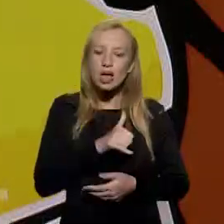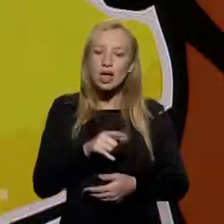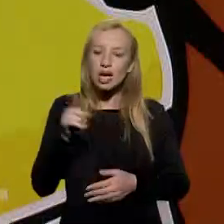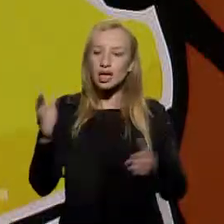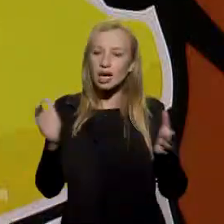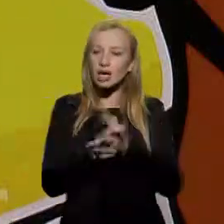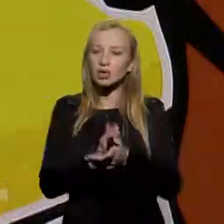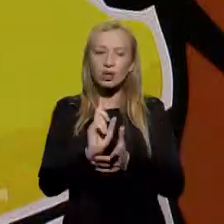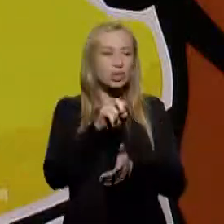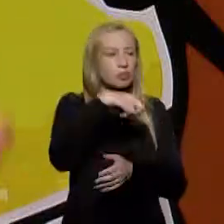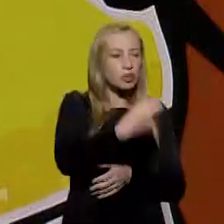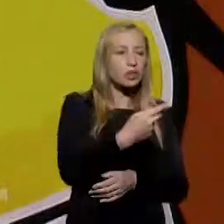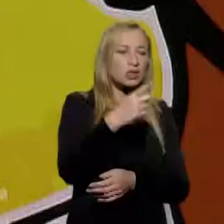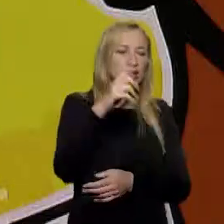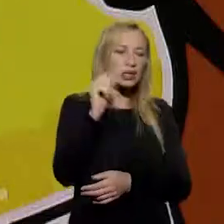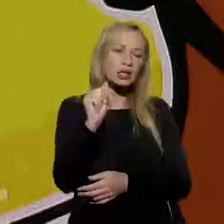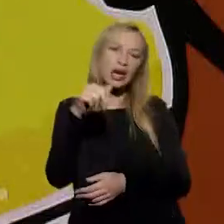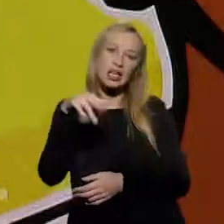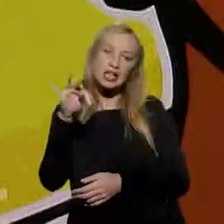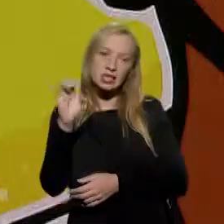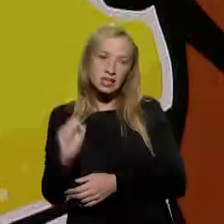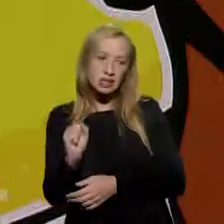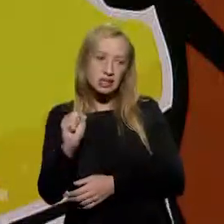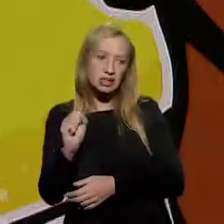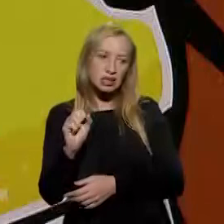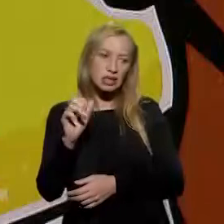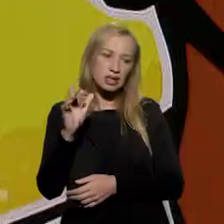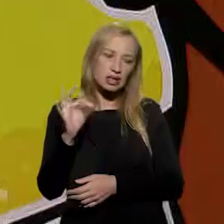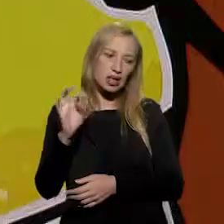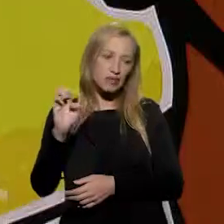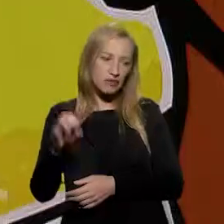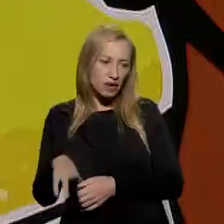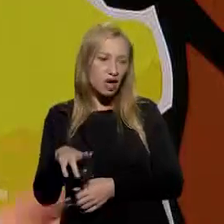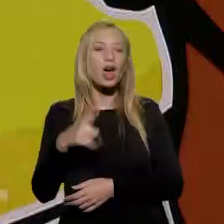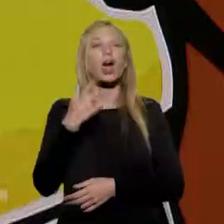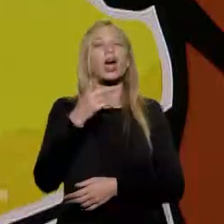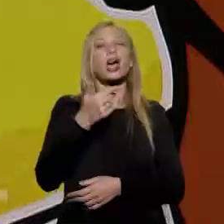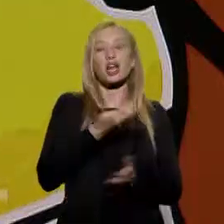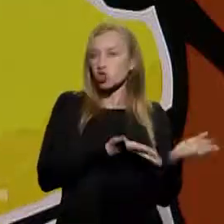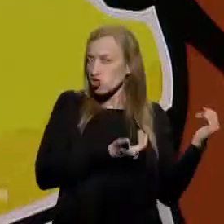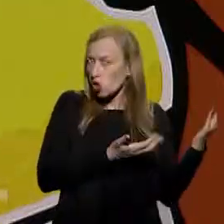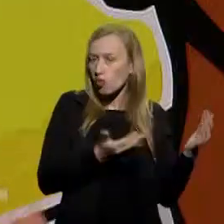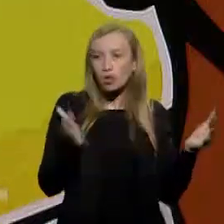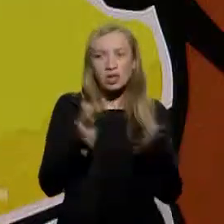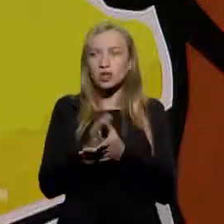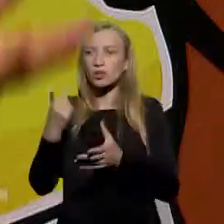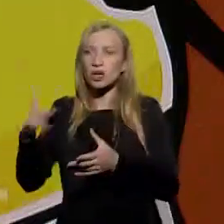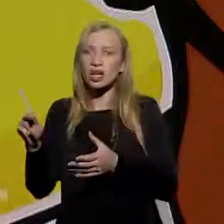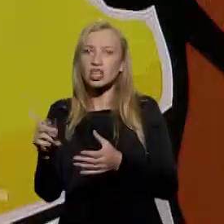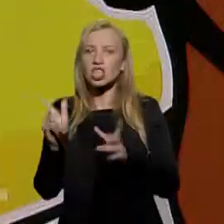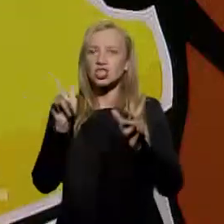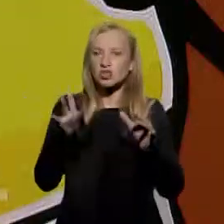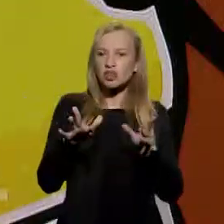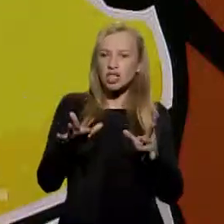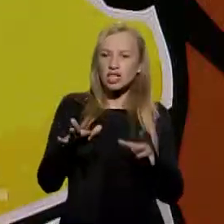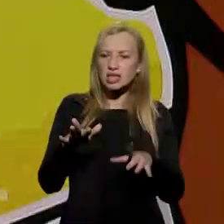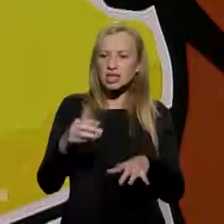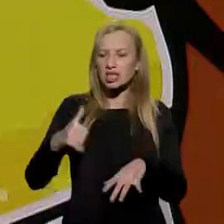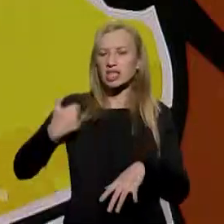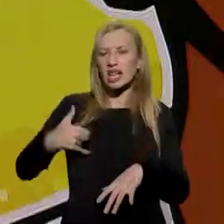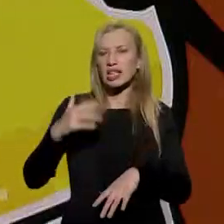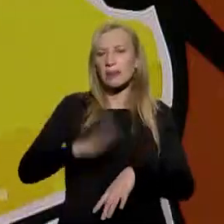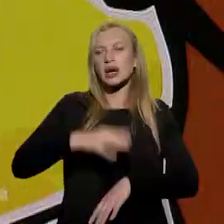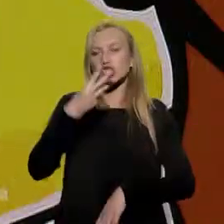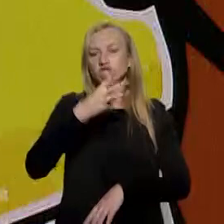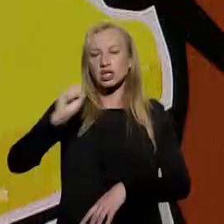ele se casou depois quando a gente ter fé que era essa pessoa era muito jovem quando casou com ele a diferença de idade deles era de mais de 30